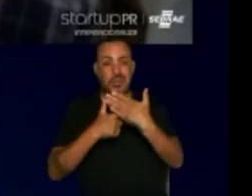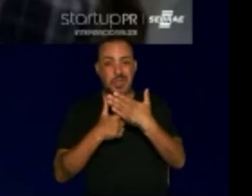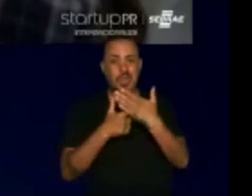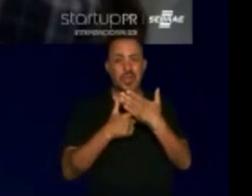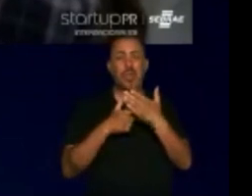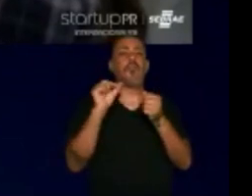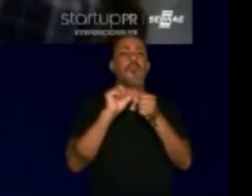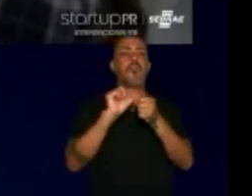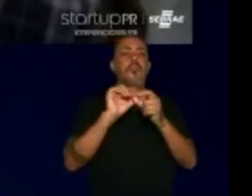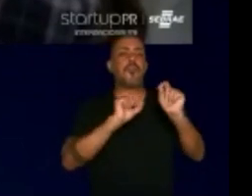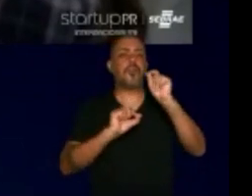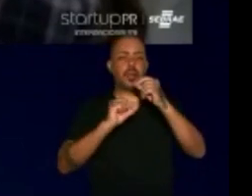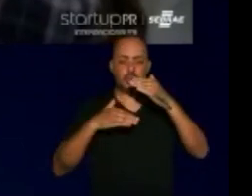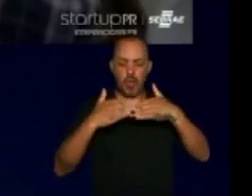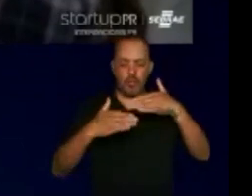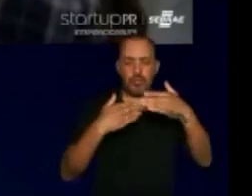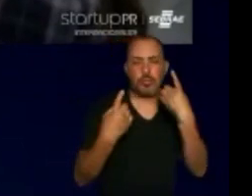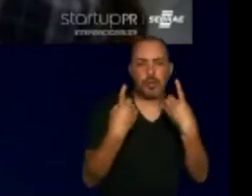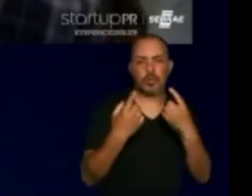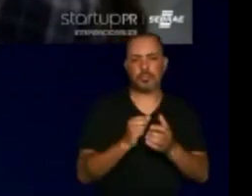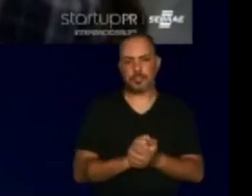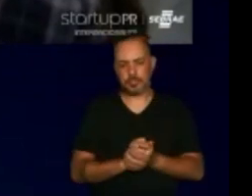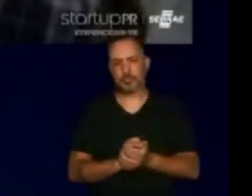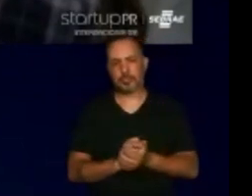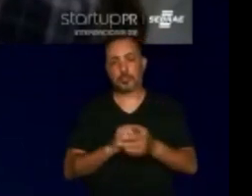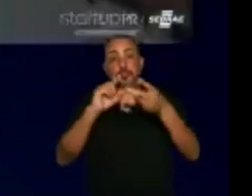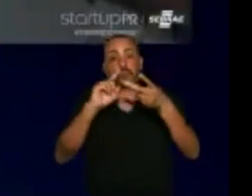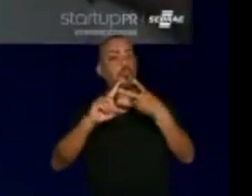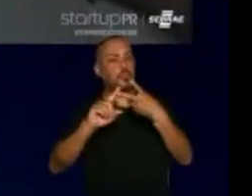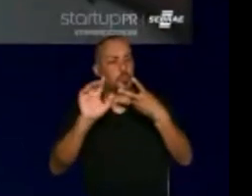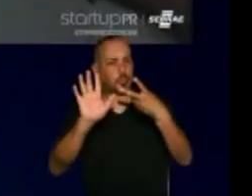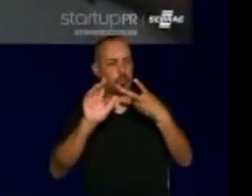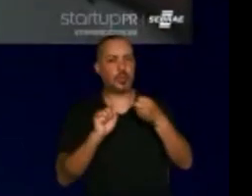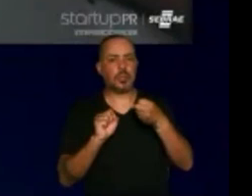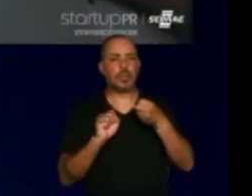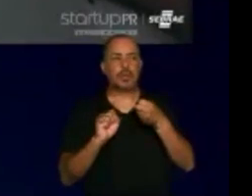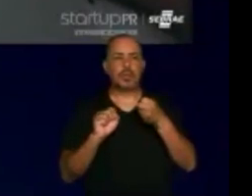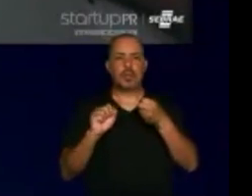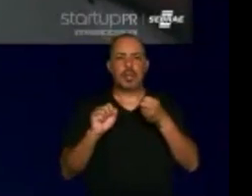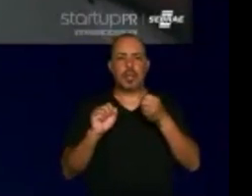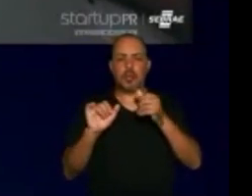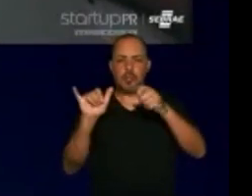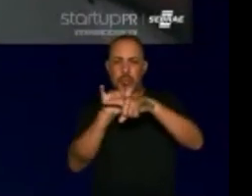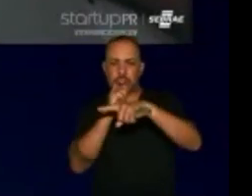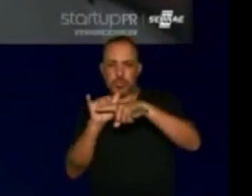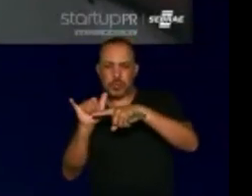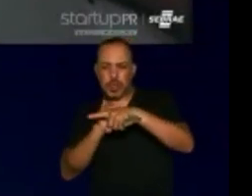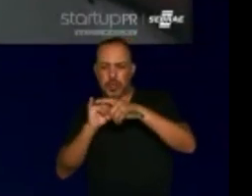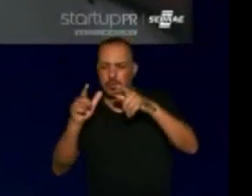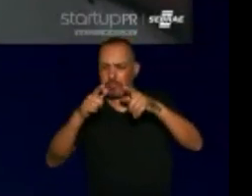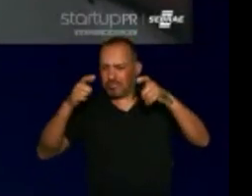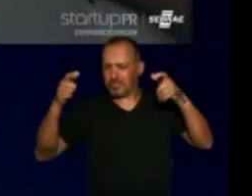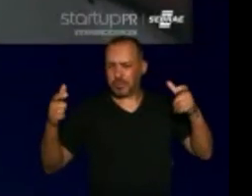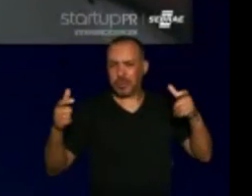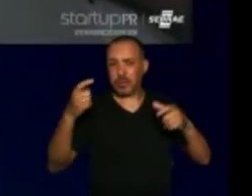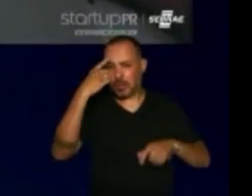tiveram com as mentorias que elas estiverem recebendo. A segunda fase, ela é uma fase de estratégia e expansão. Então, a